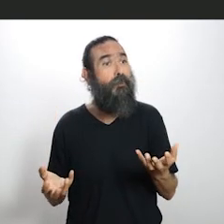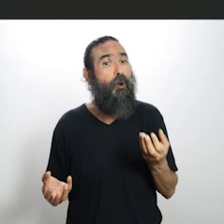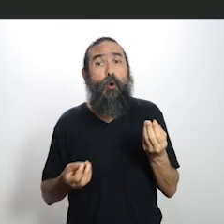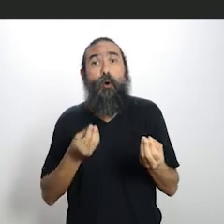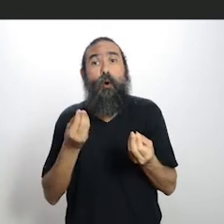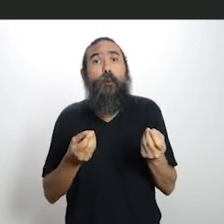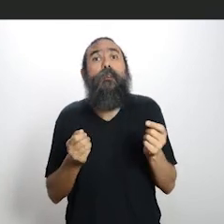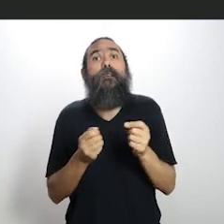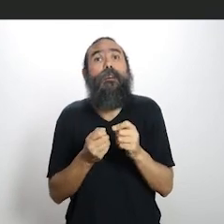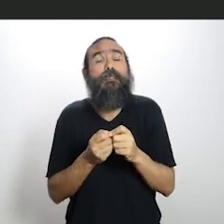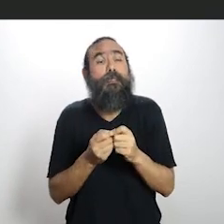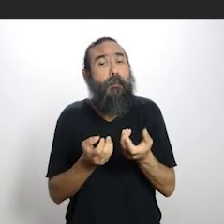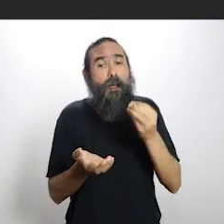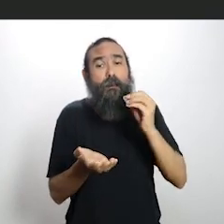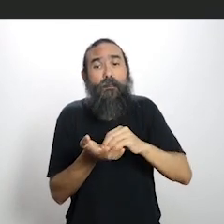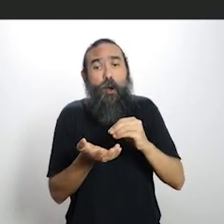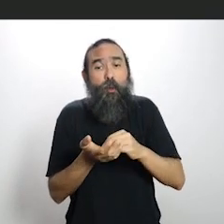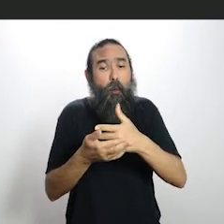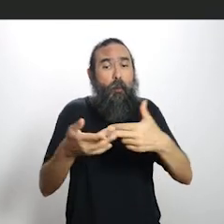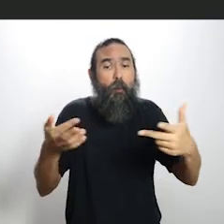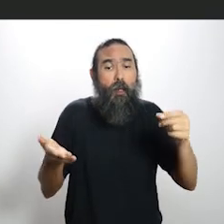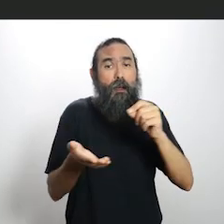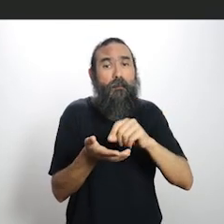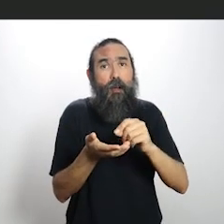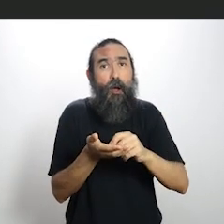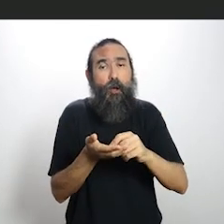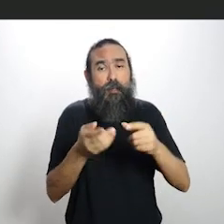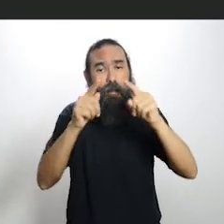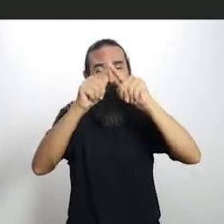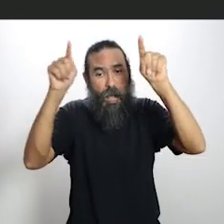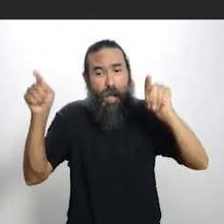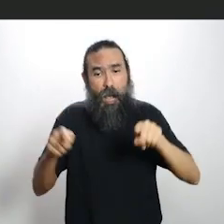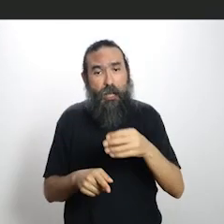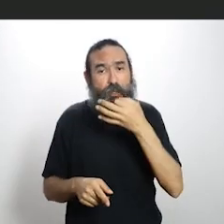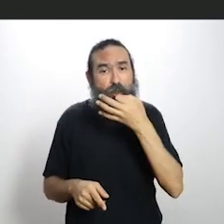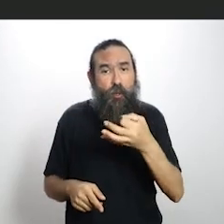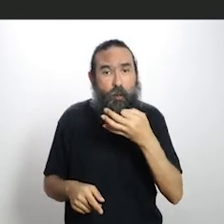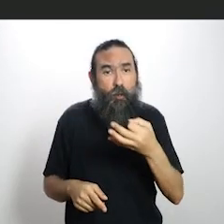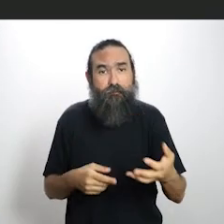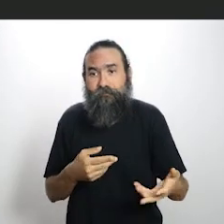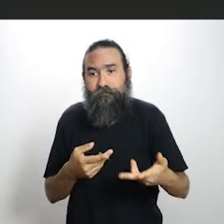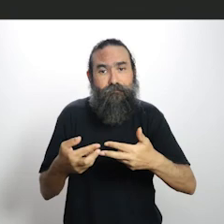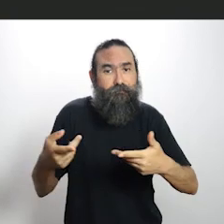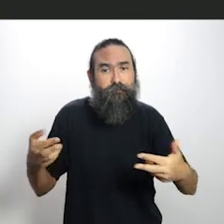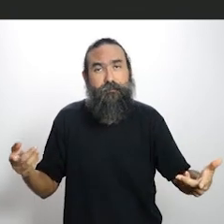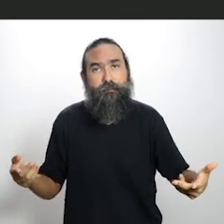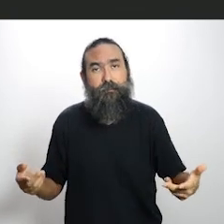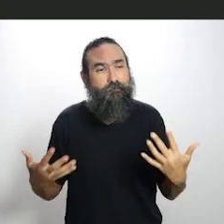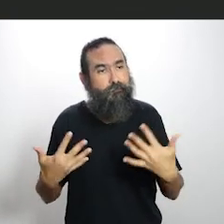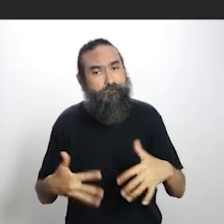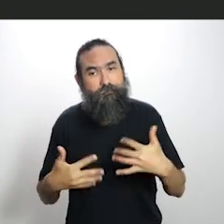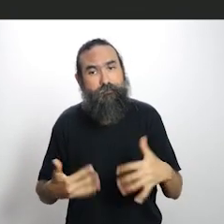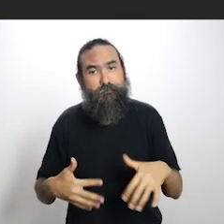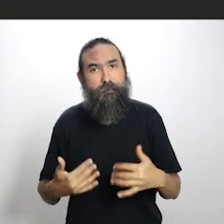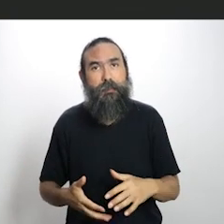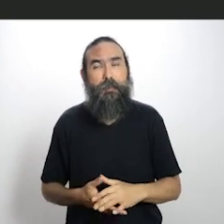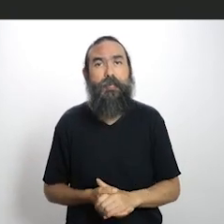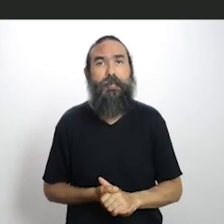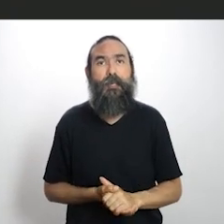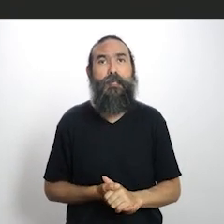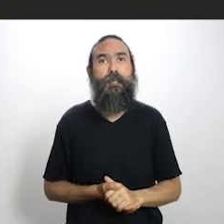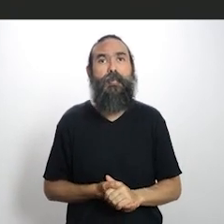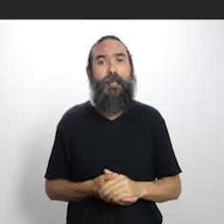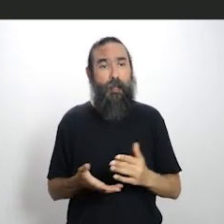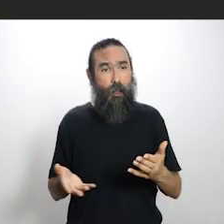até hoje as brincadeiras estão sendo direcionadas e viciadas a acontecer de alguma forma dentro de estruturas né